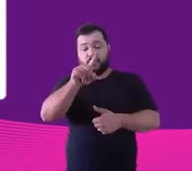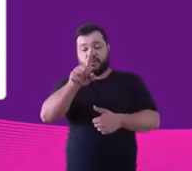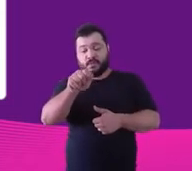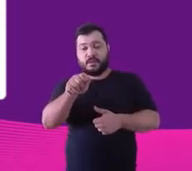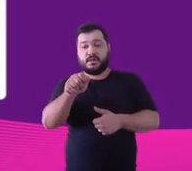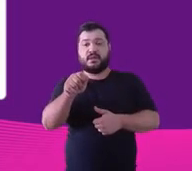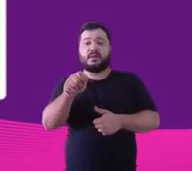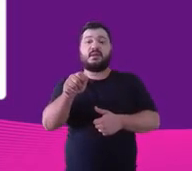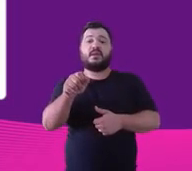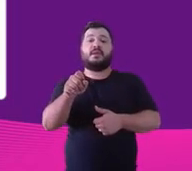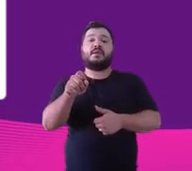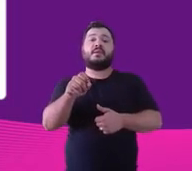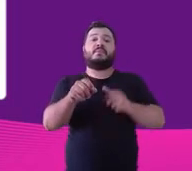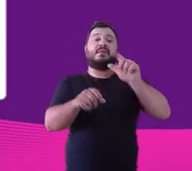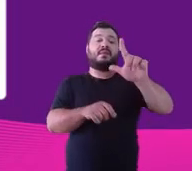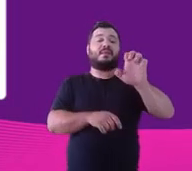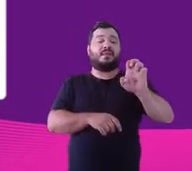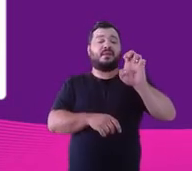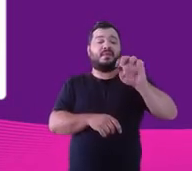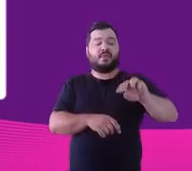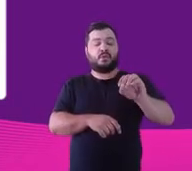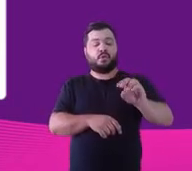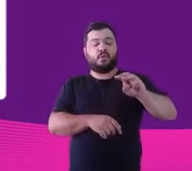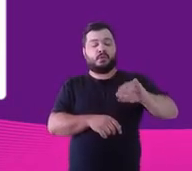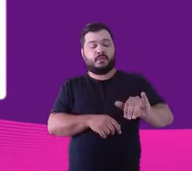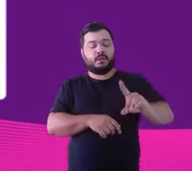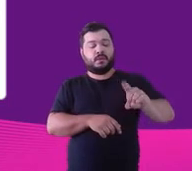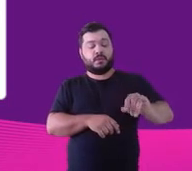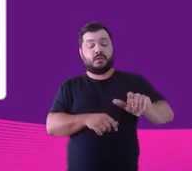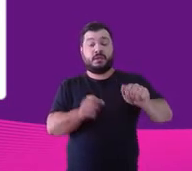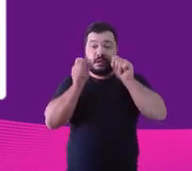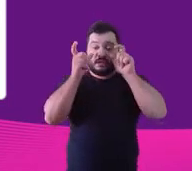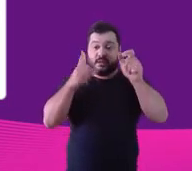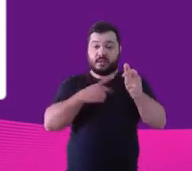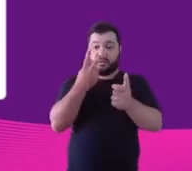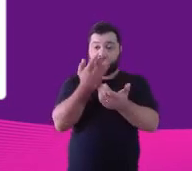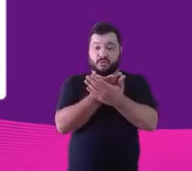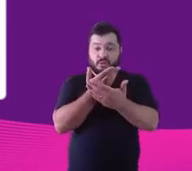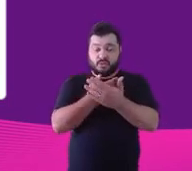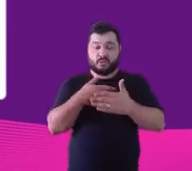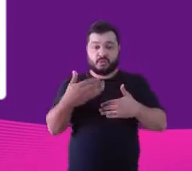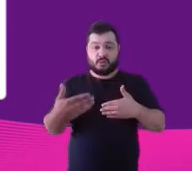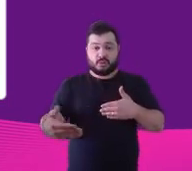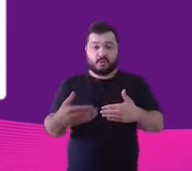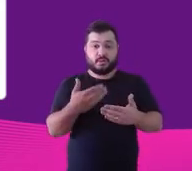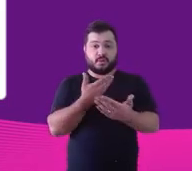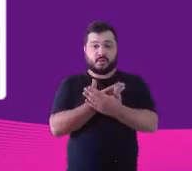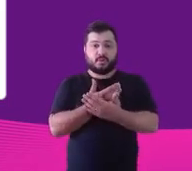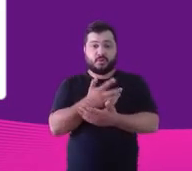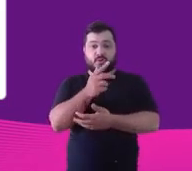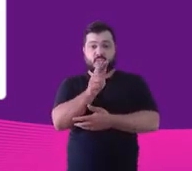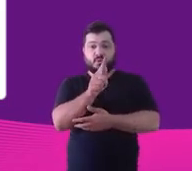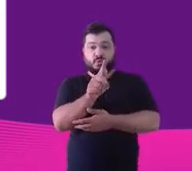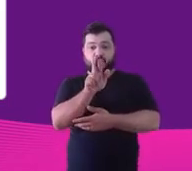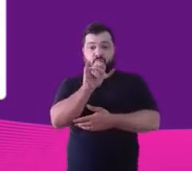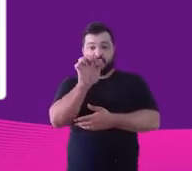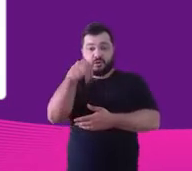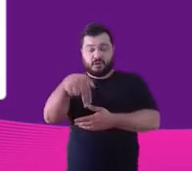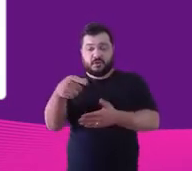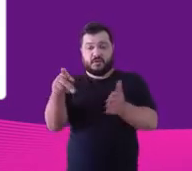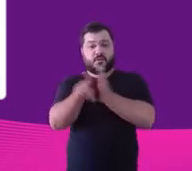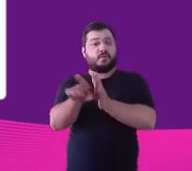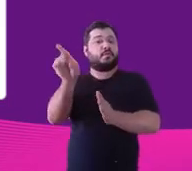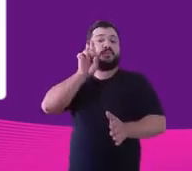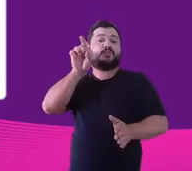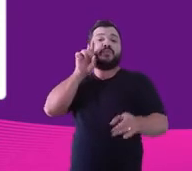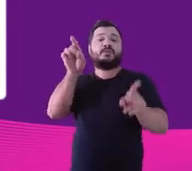pela pela guerra de comida tenho interesse a todos de linha andamento estudo grife em um estudo feito nos estados